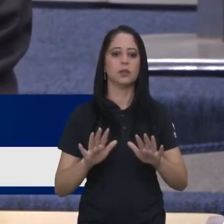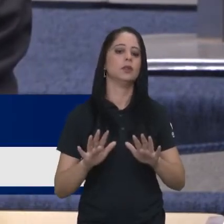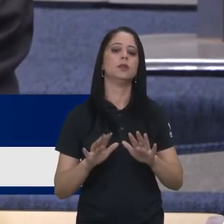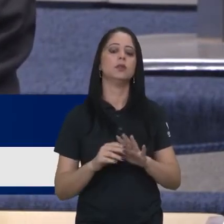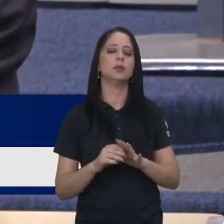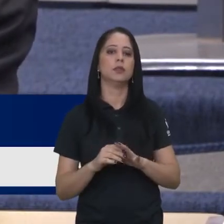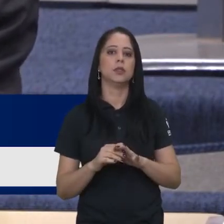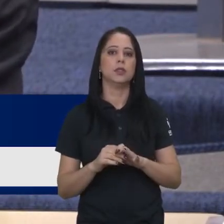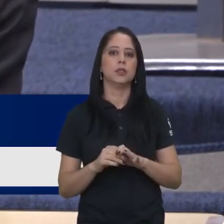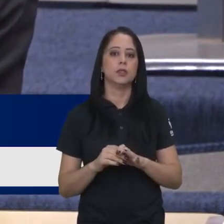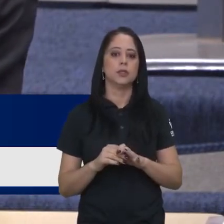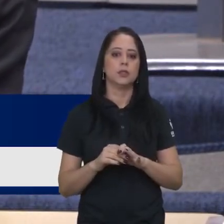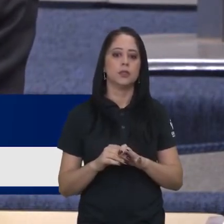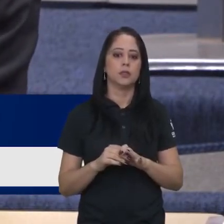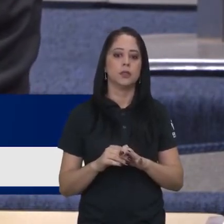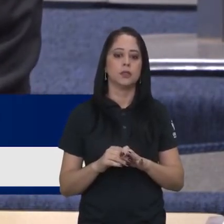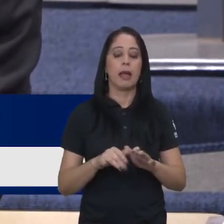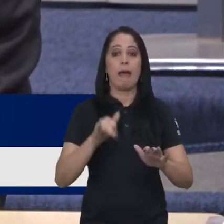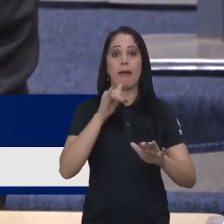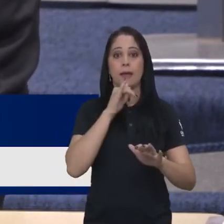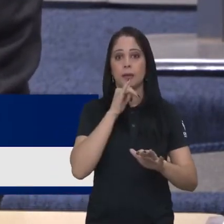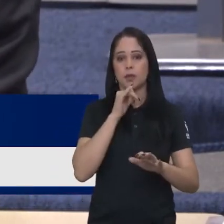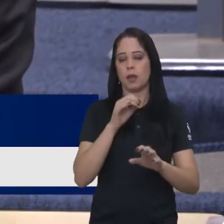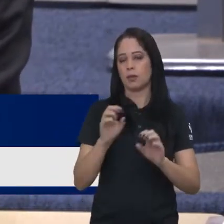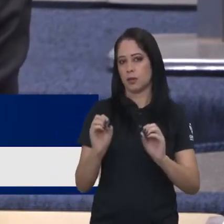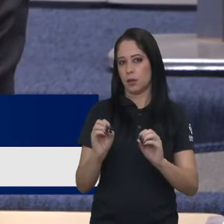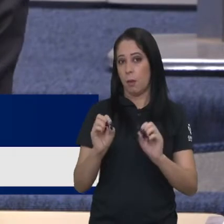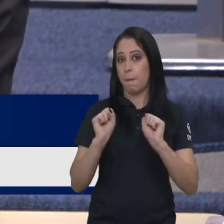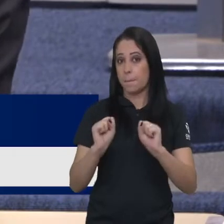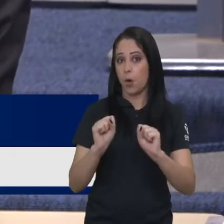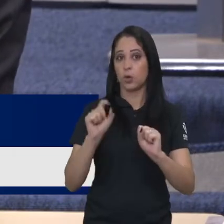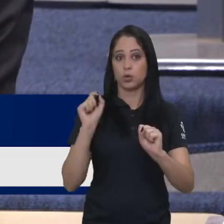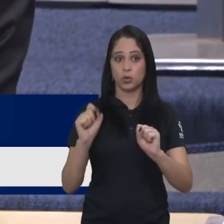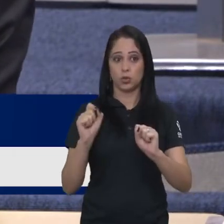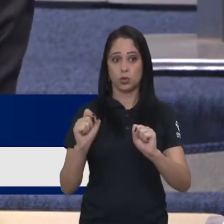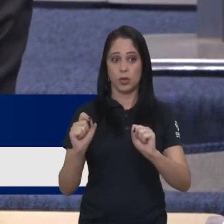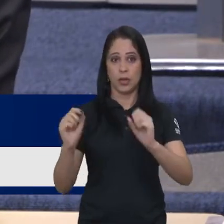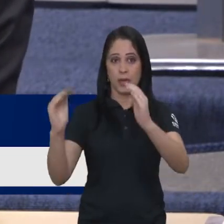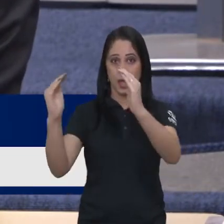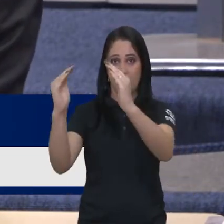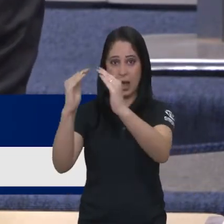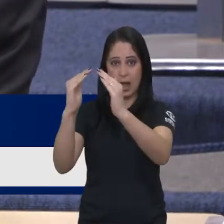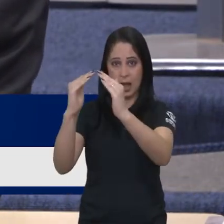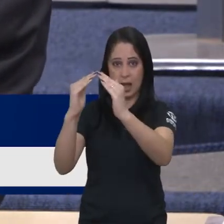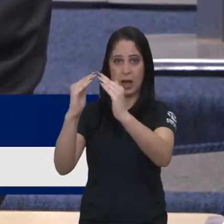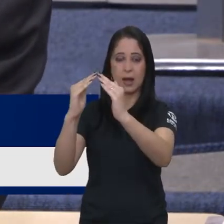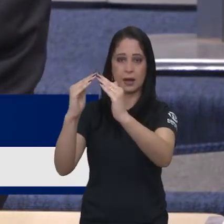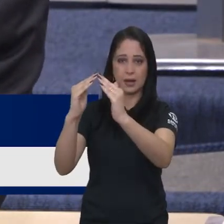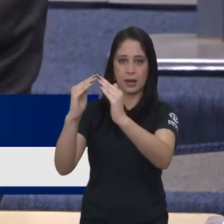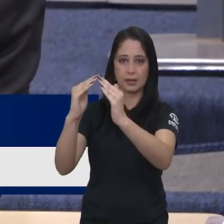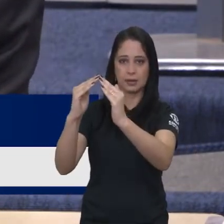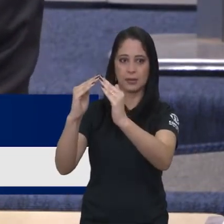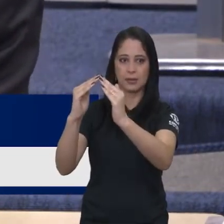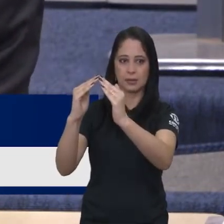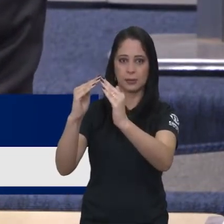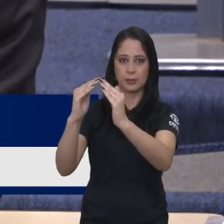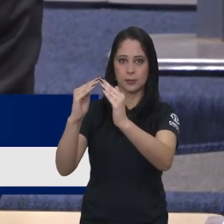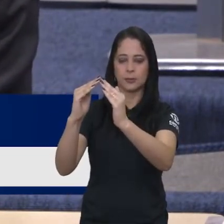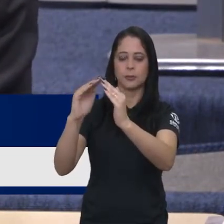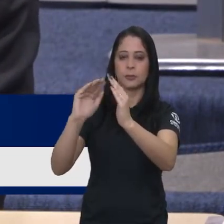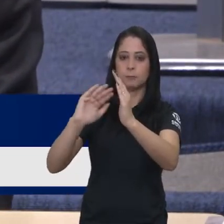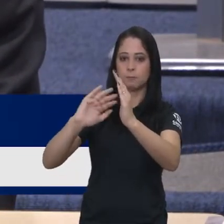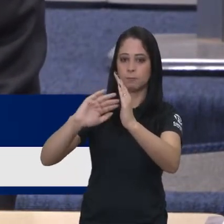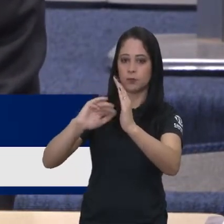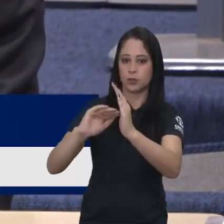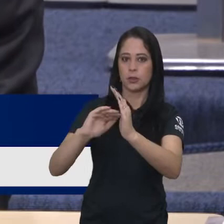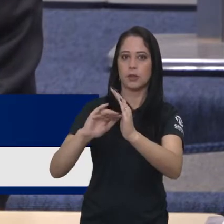essas medidas, inclusive a remoção do risco. O pode se dar com a remoção do imóvel como também da remoção do risco? Essa